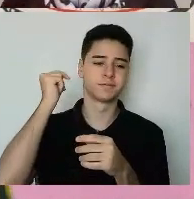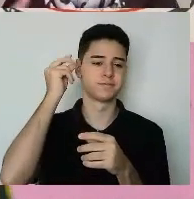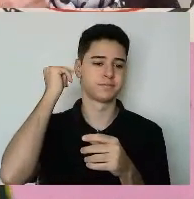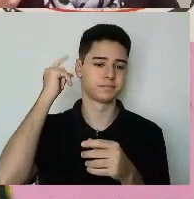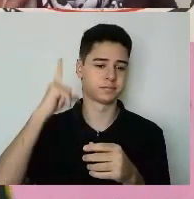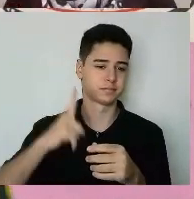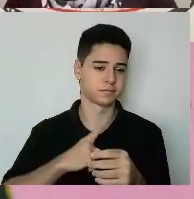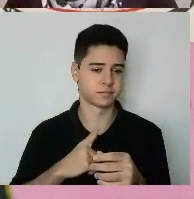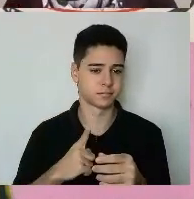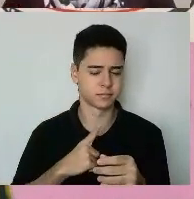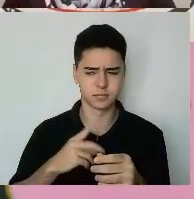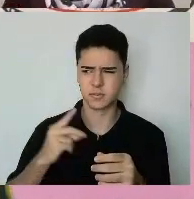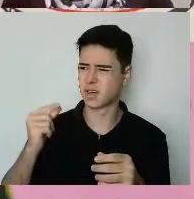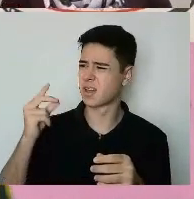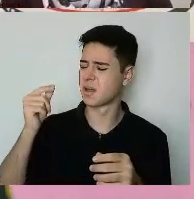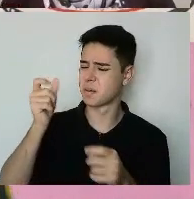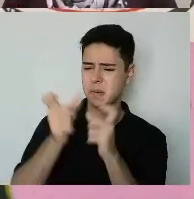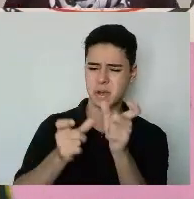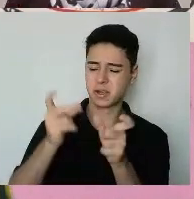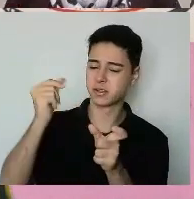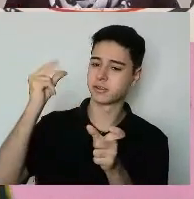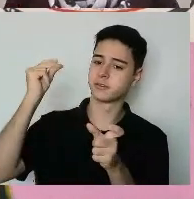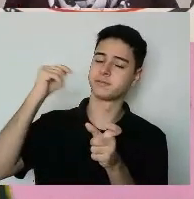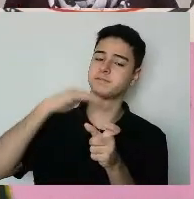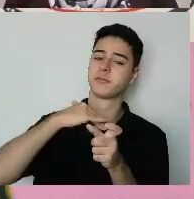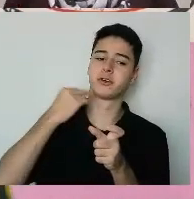de ancestralidade e tal.